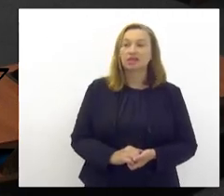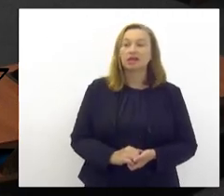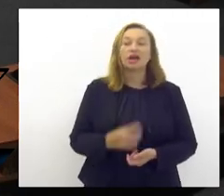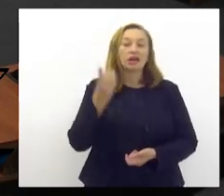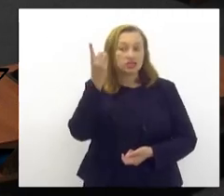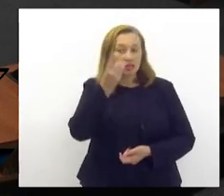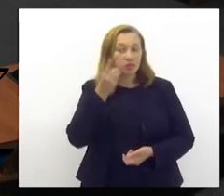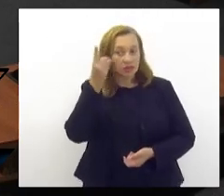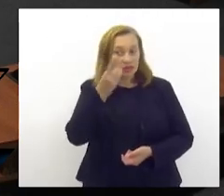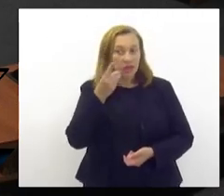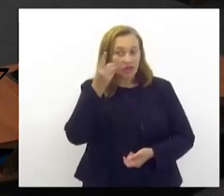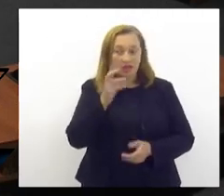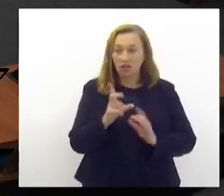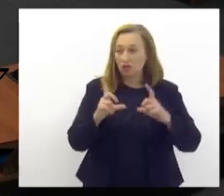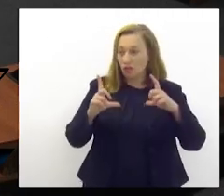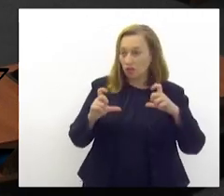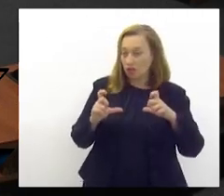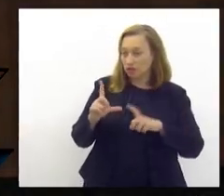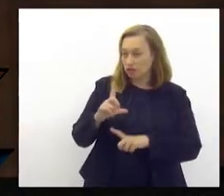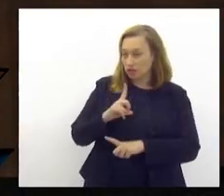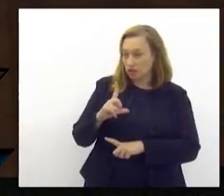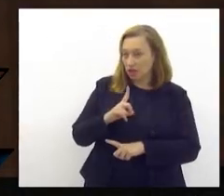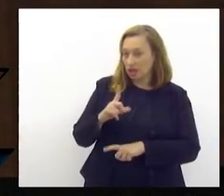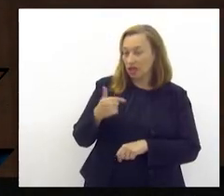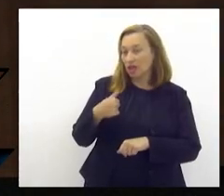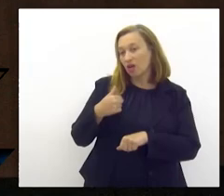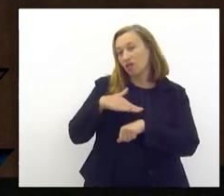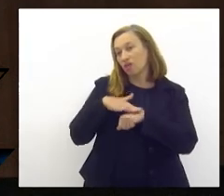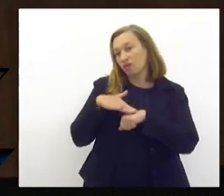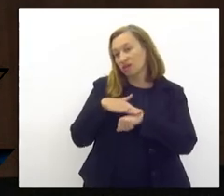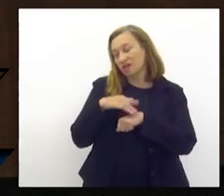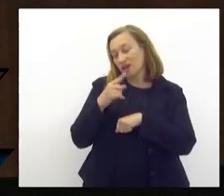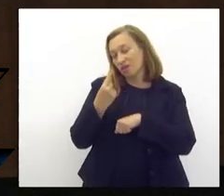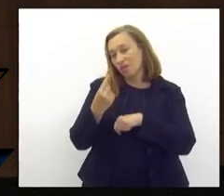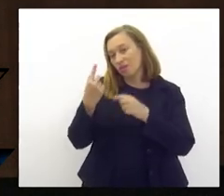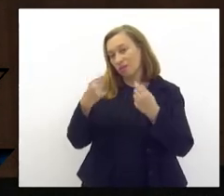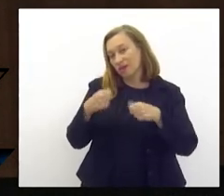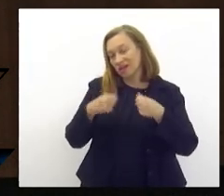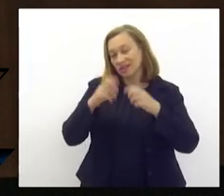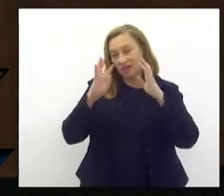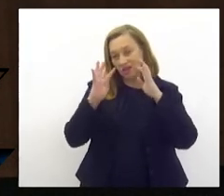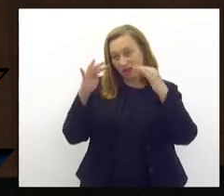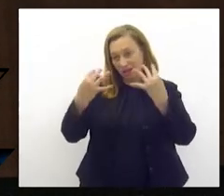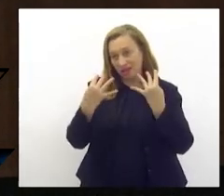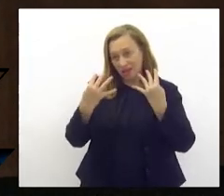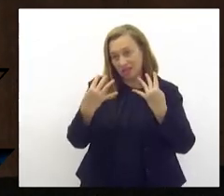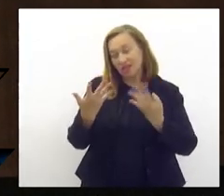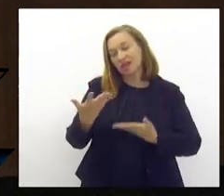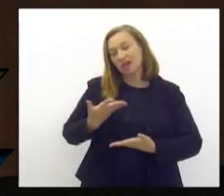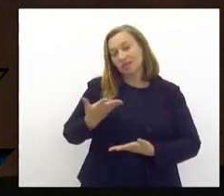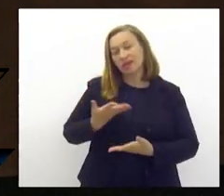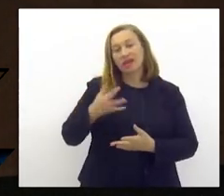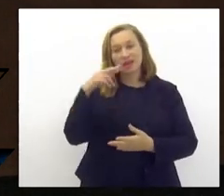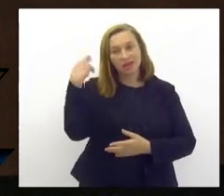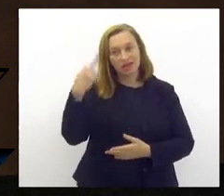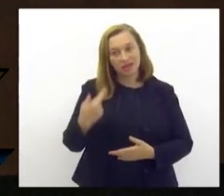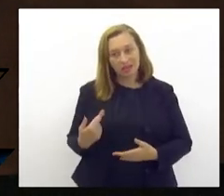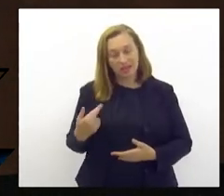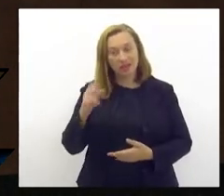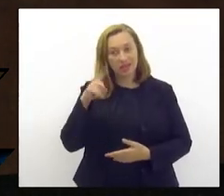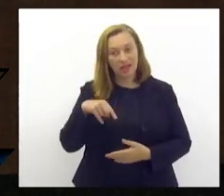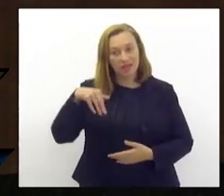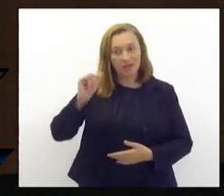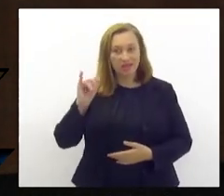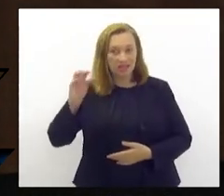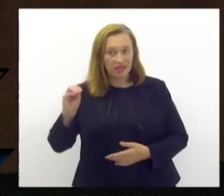deputadas tirarem a fotografia, que eu vou precisar de dar atenção da nossa querida Renata Souza, né, Marcelo